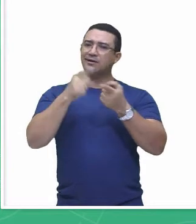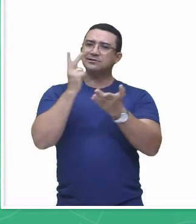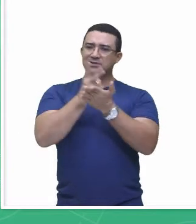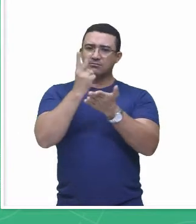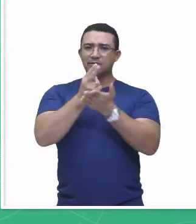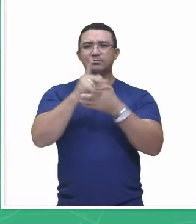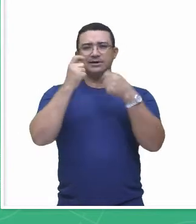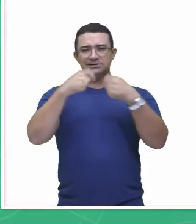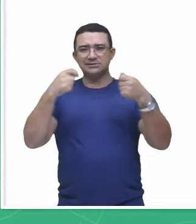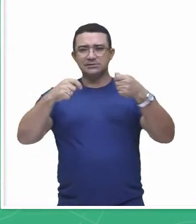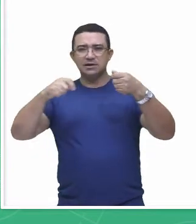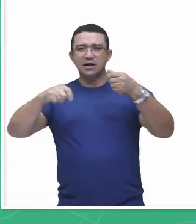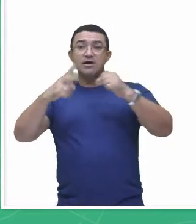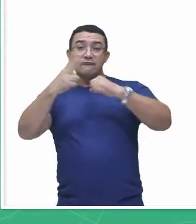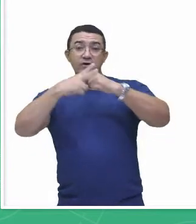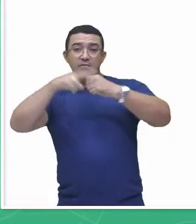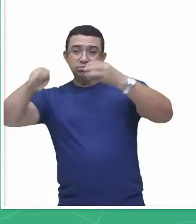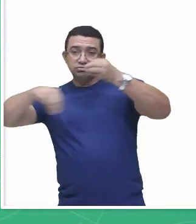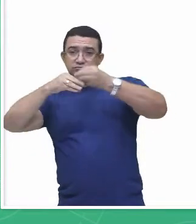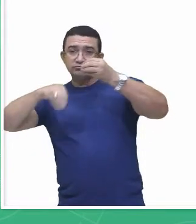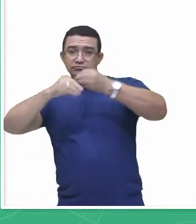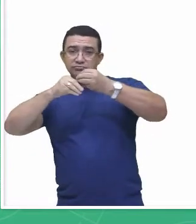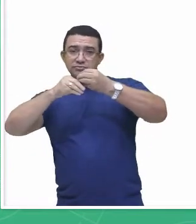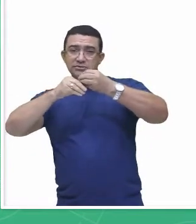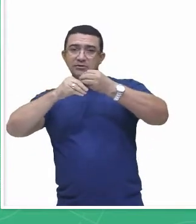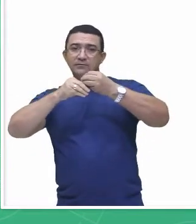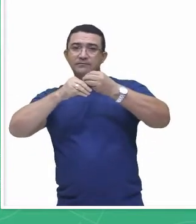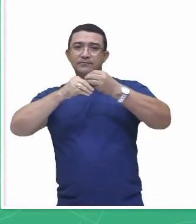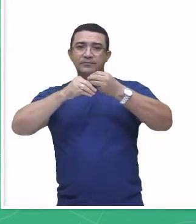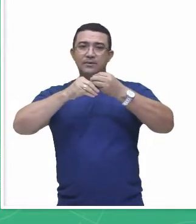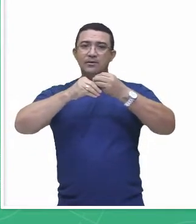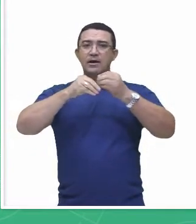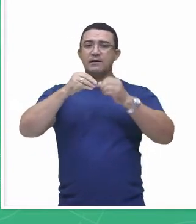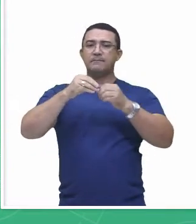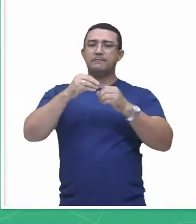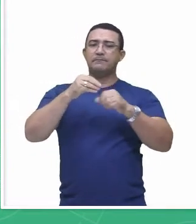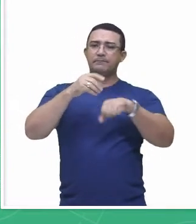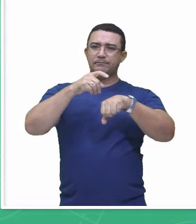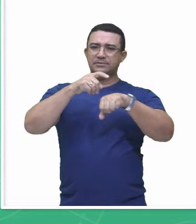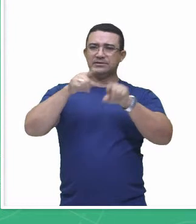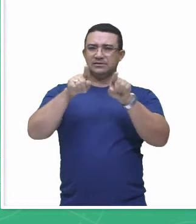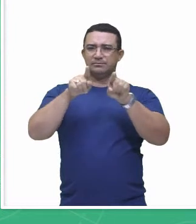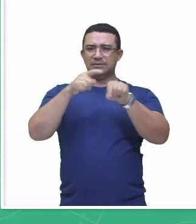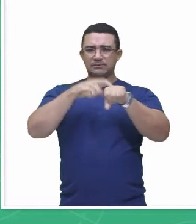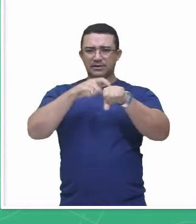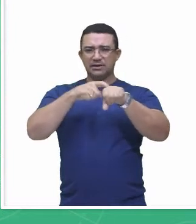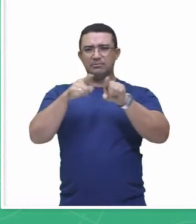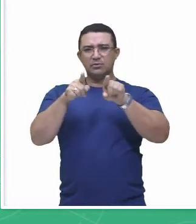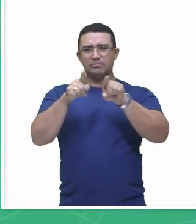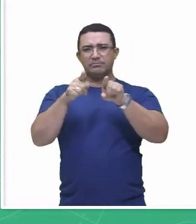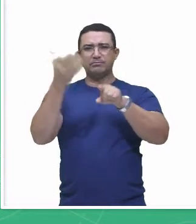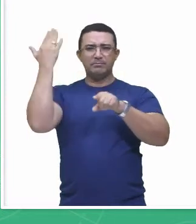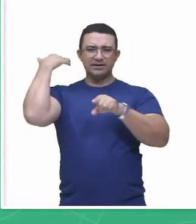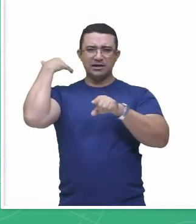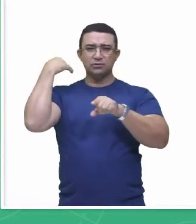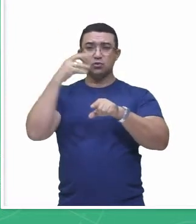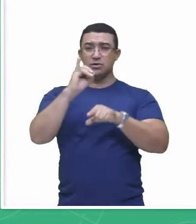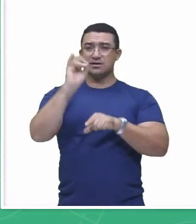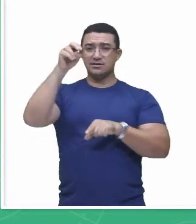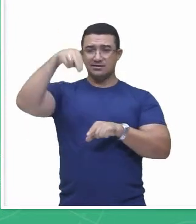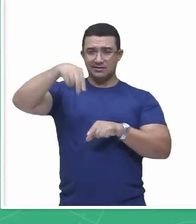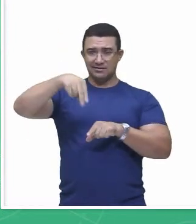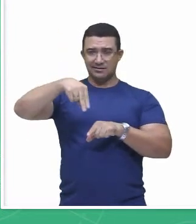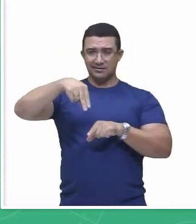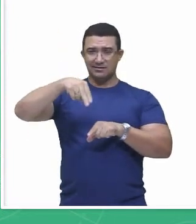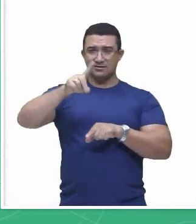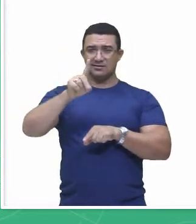principal. Pretérito indefinido é um outro pretérito que fala sobre passado, mas um passado acabado, e temos futuro imperfeito, e a gente